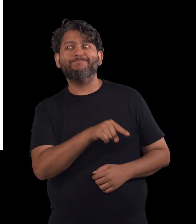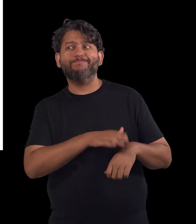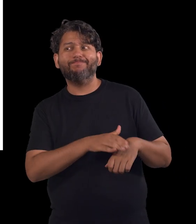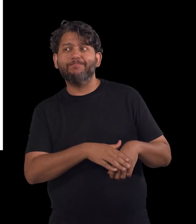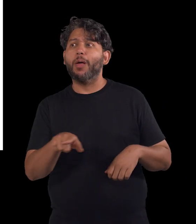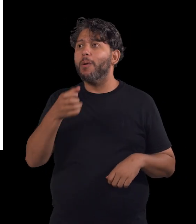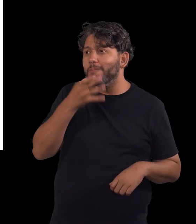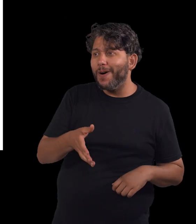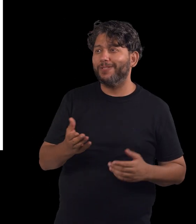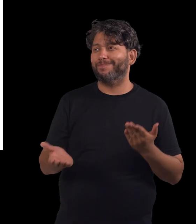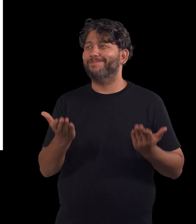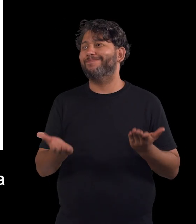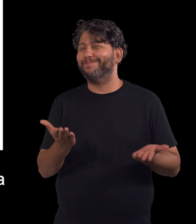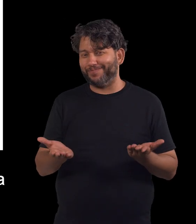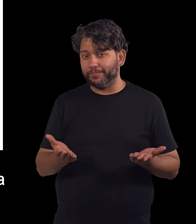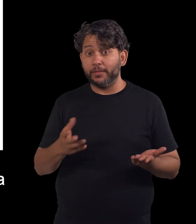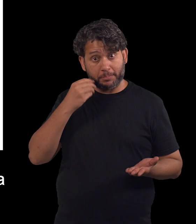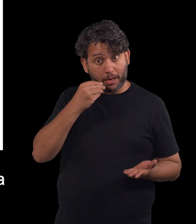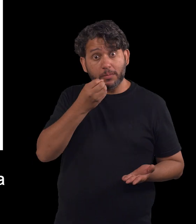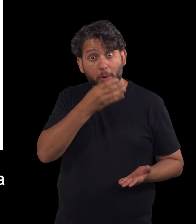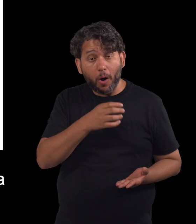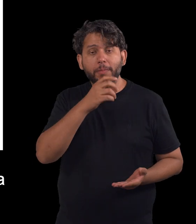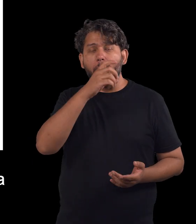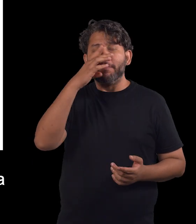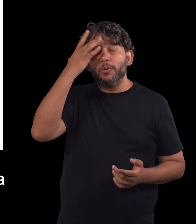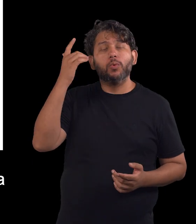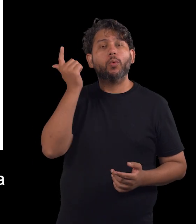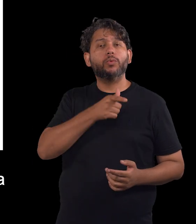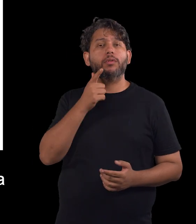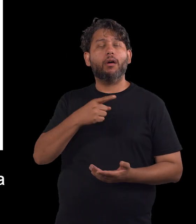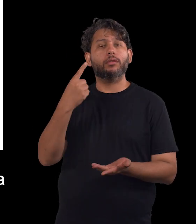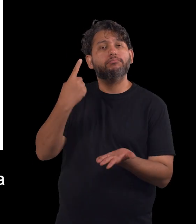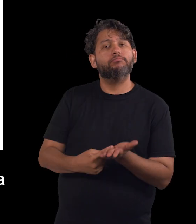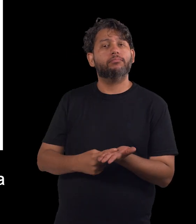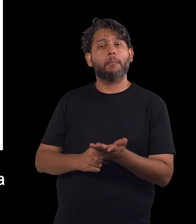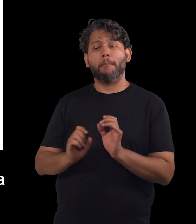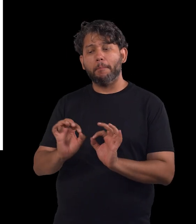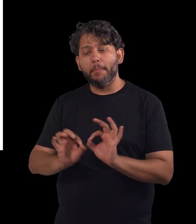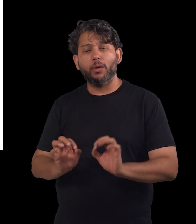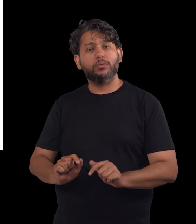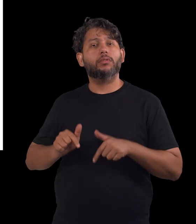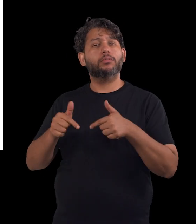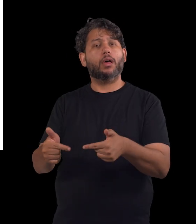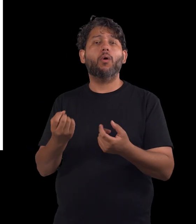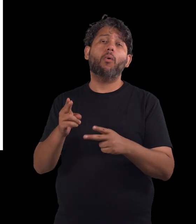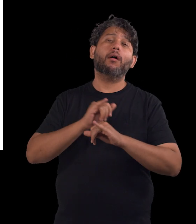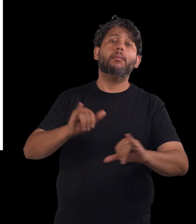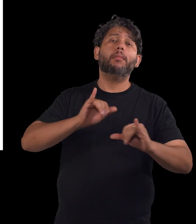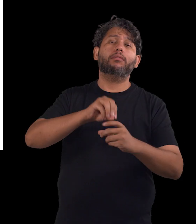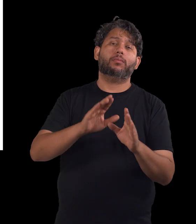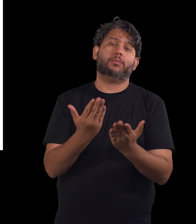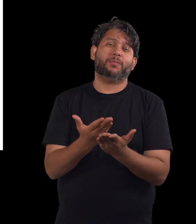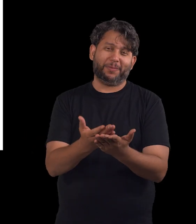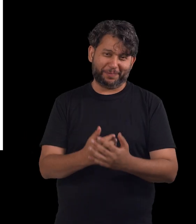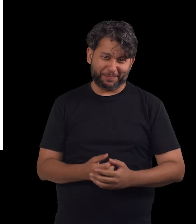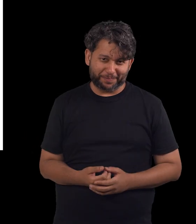ser revistos. Essa experiência pode ser desdobrada em compromissos coletivos, planos de ação ou